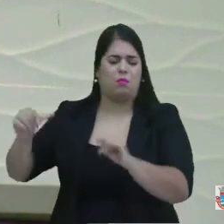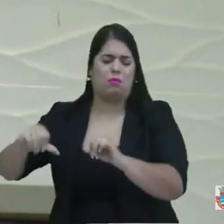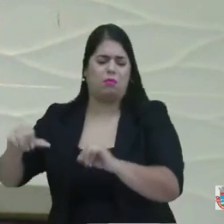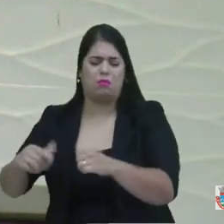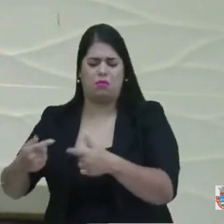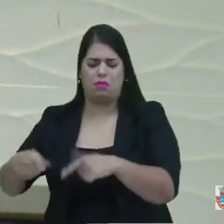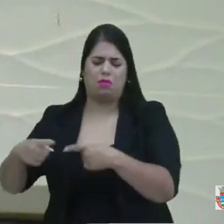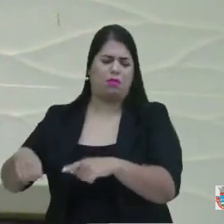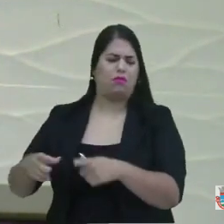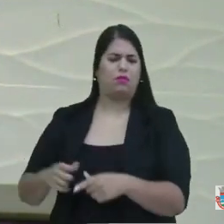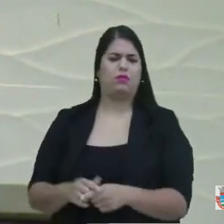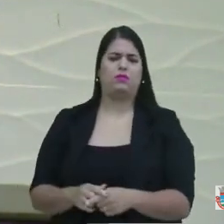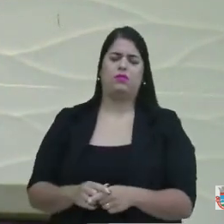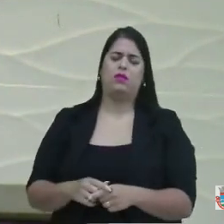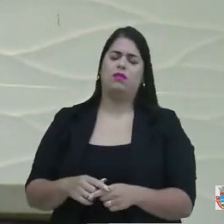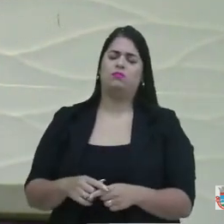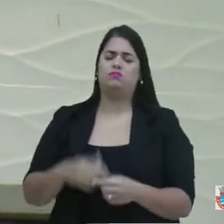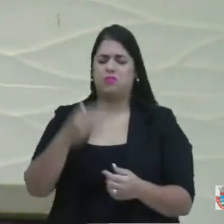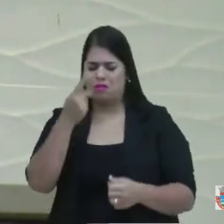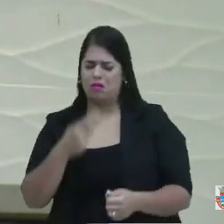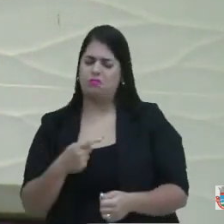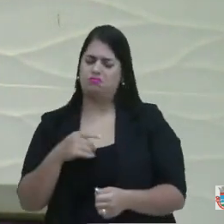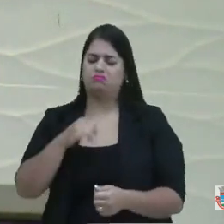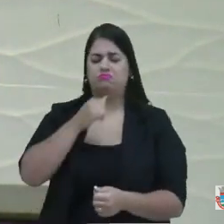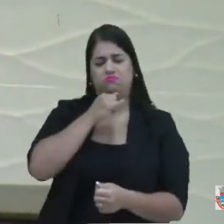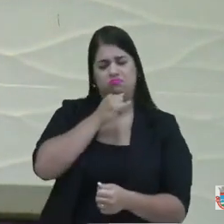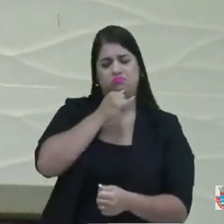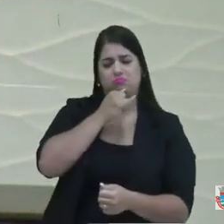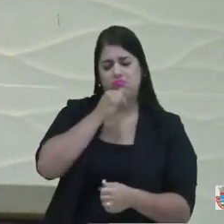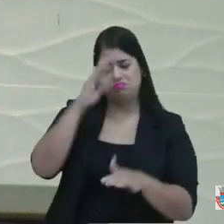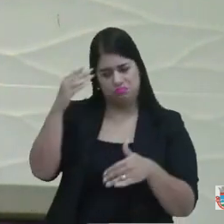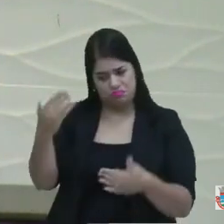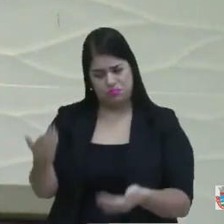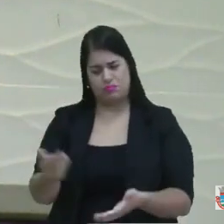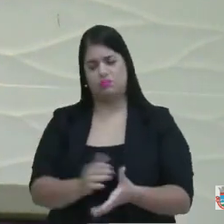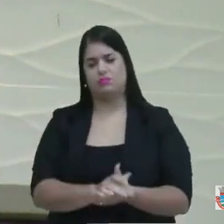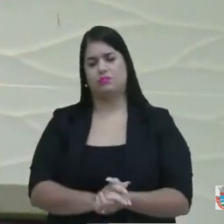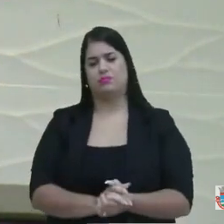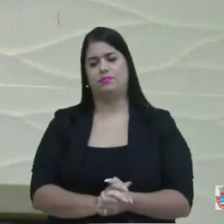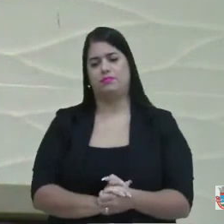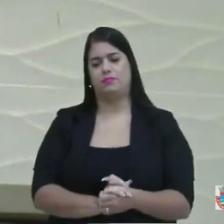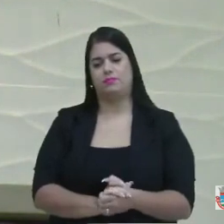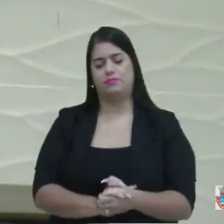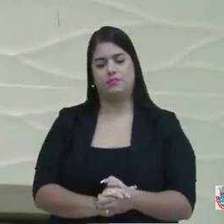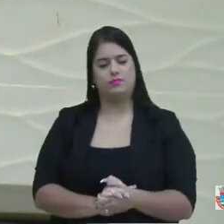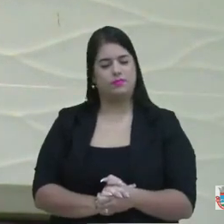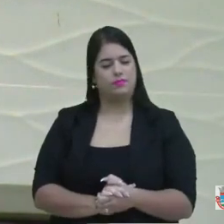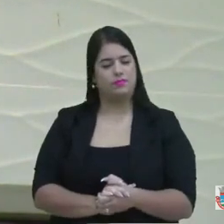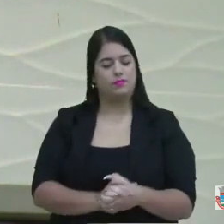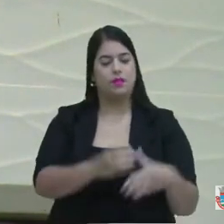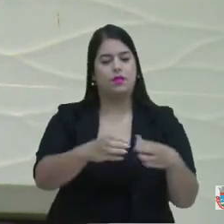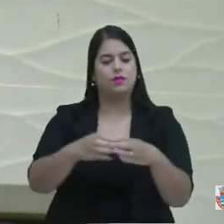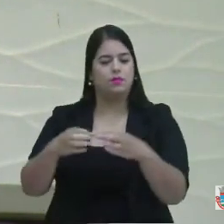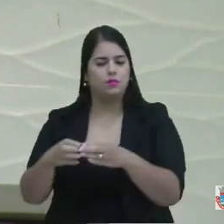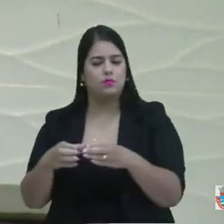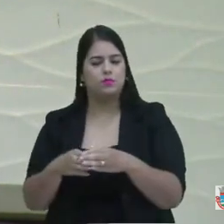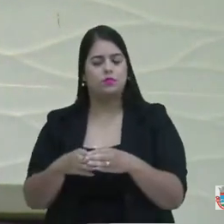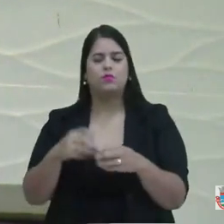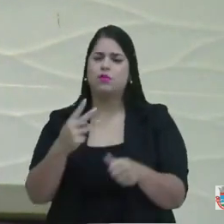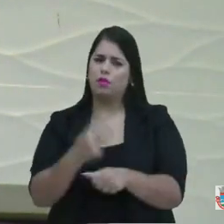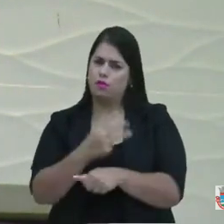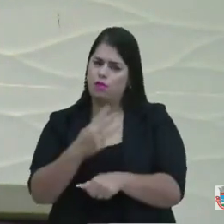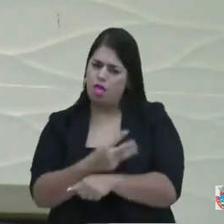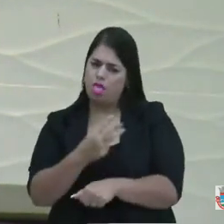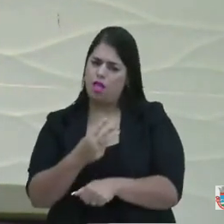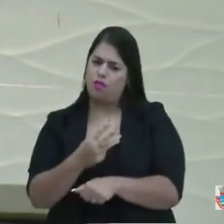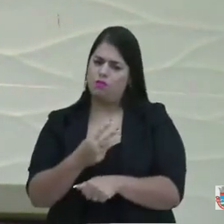não. Fiquei triste com a Vossa Excelência, com aquele áudio de Arão, passando nos grupos de WhatsApp, que não foi. Eu não quis